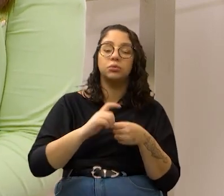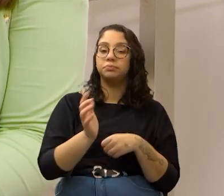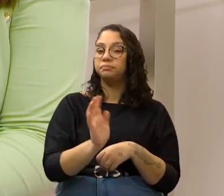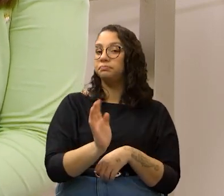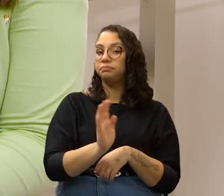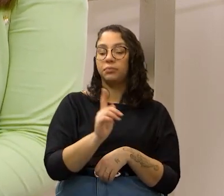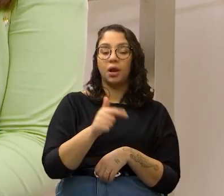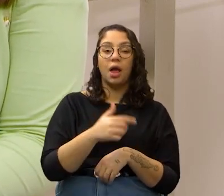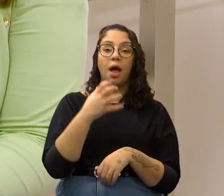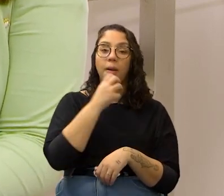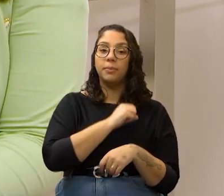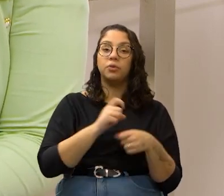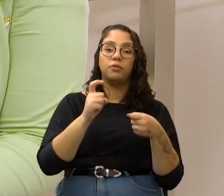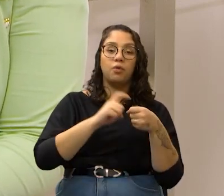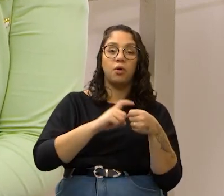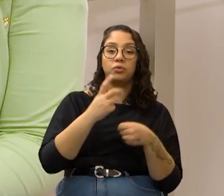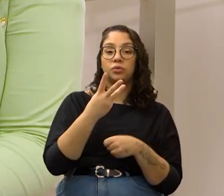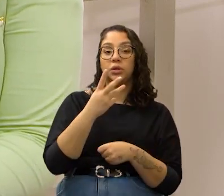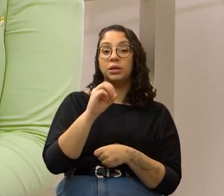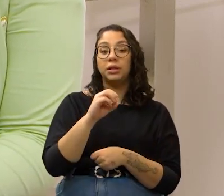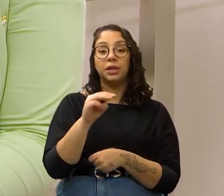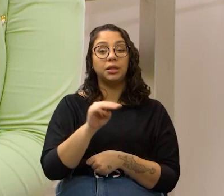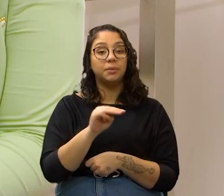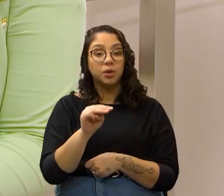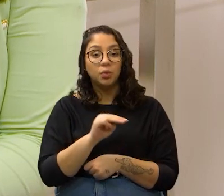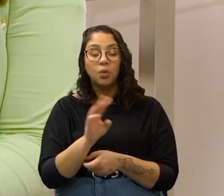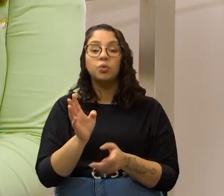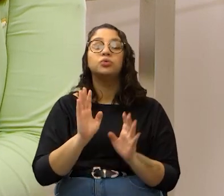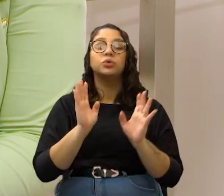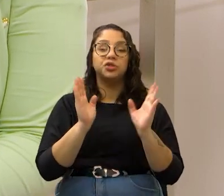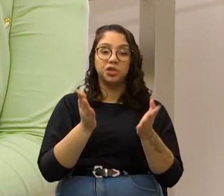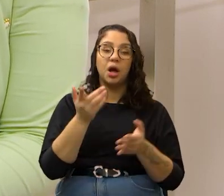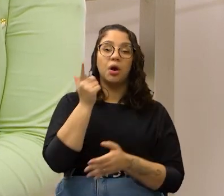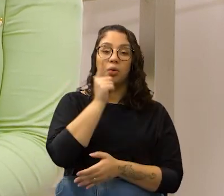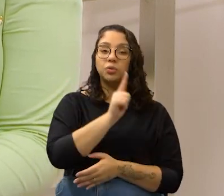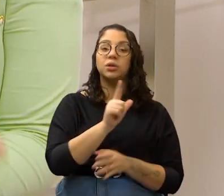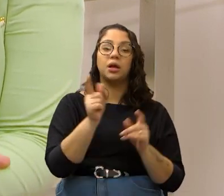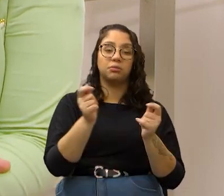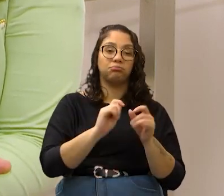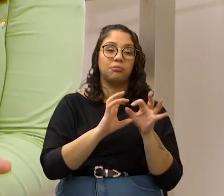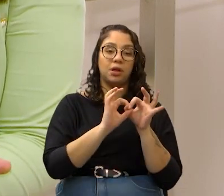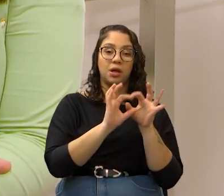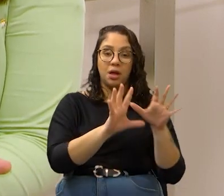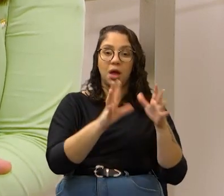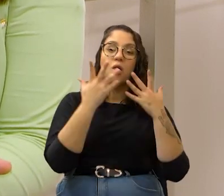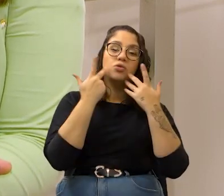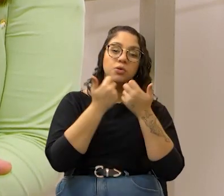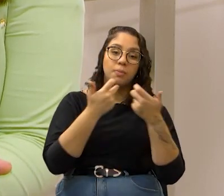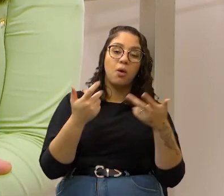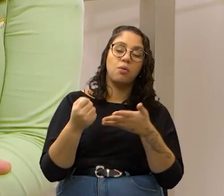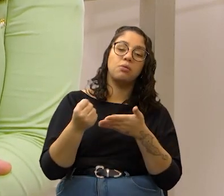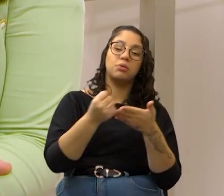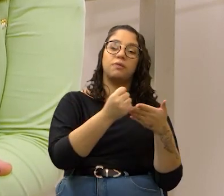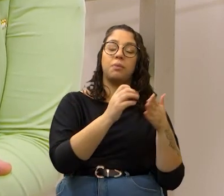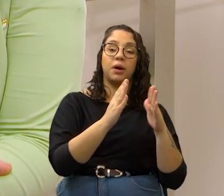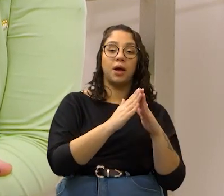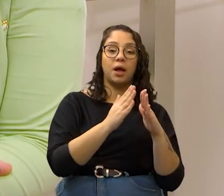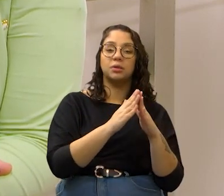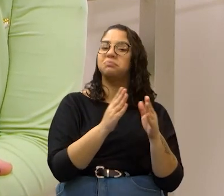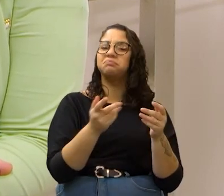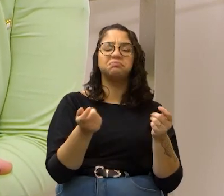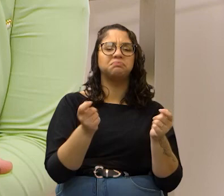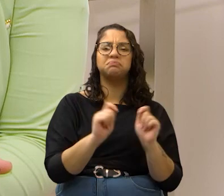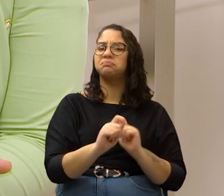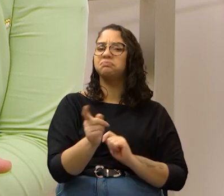longa. Geralmente ele se recupera em 30 minutos e a gente já consegue liberar o animal para